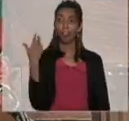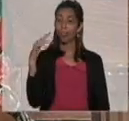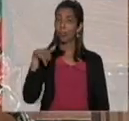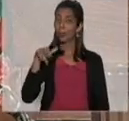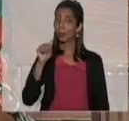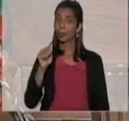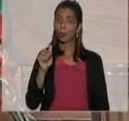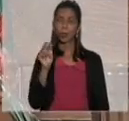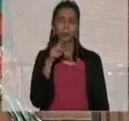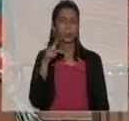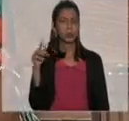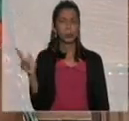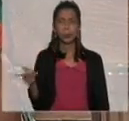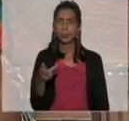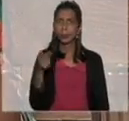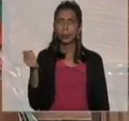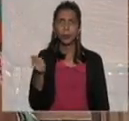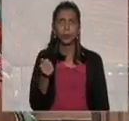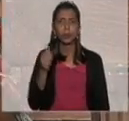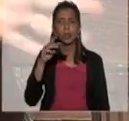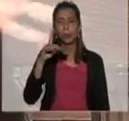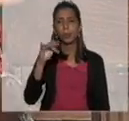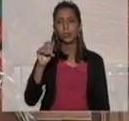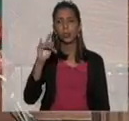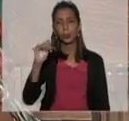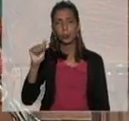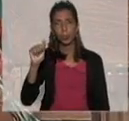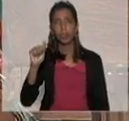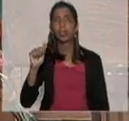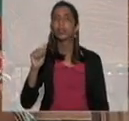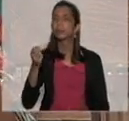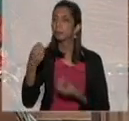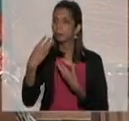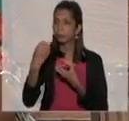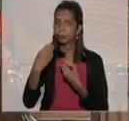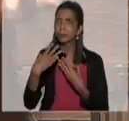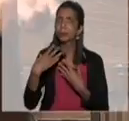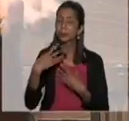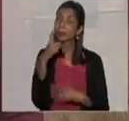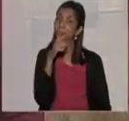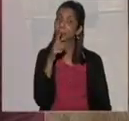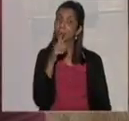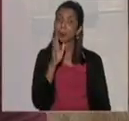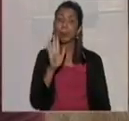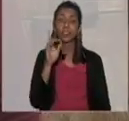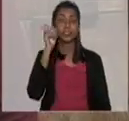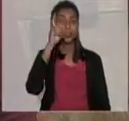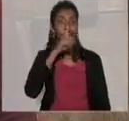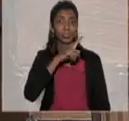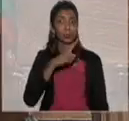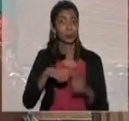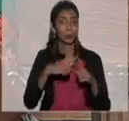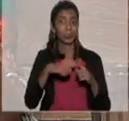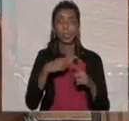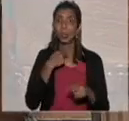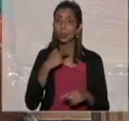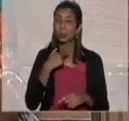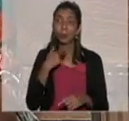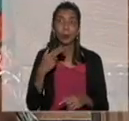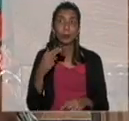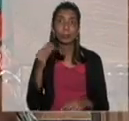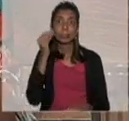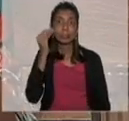Nunca cantei antes tive uma professora maravilhosa que era Márcia Luna Cabral você saiu muito bem pois é mas era difícil porque ela dizer você não pode